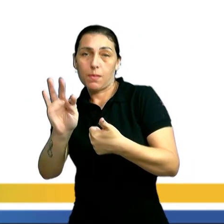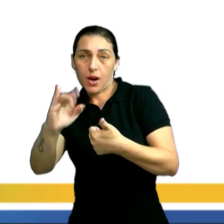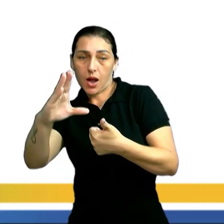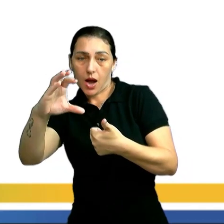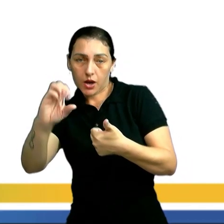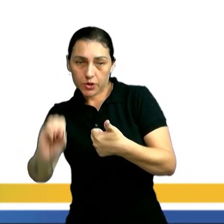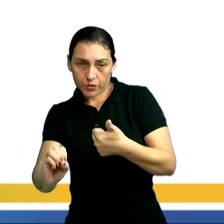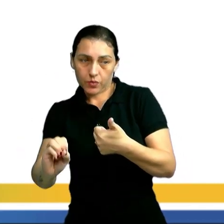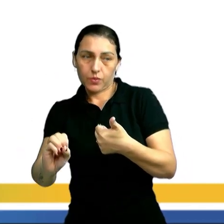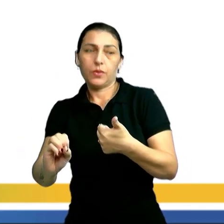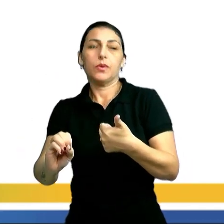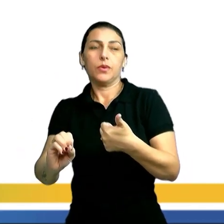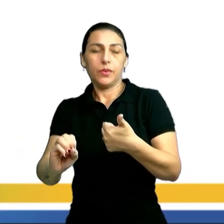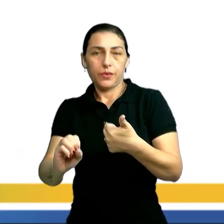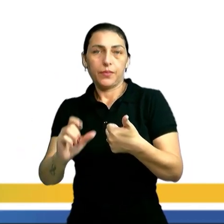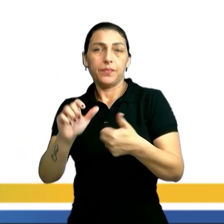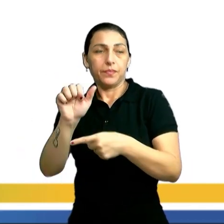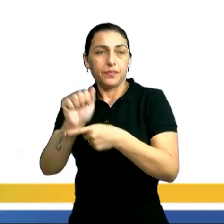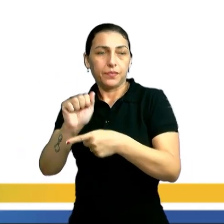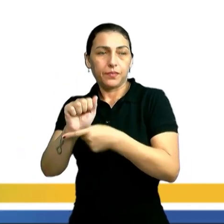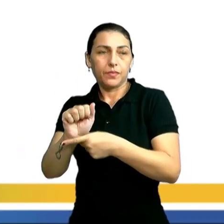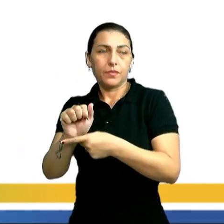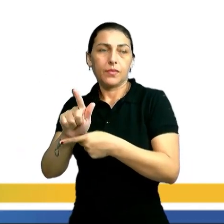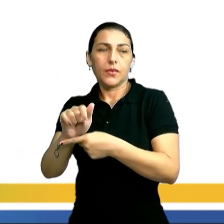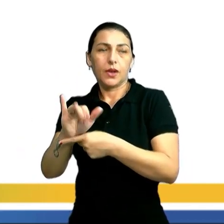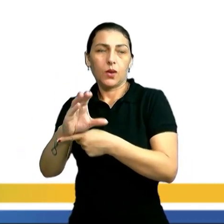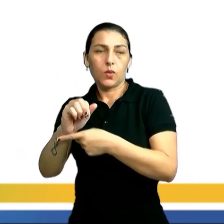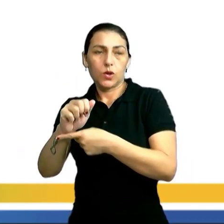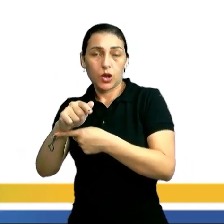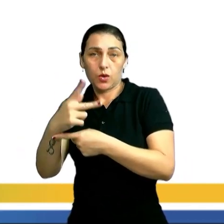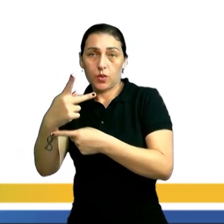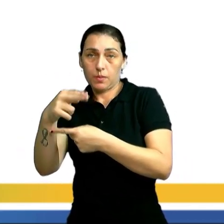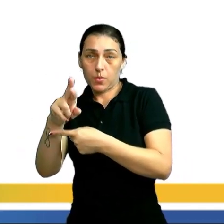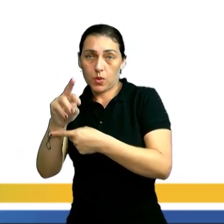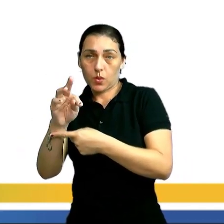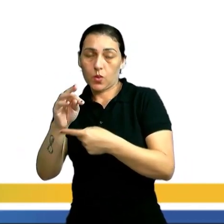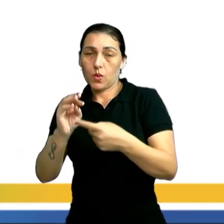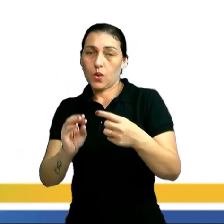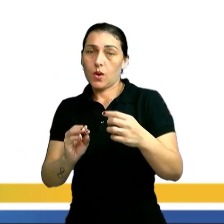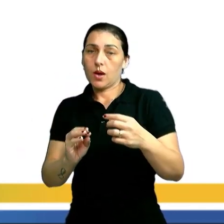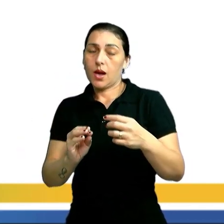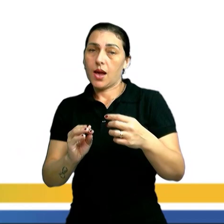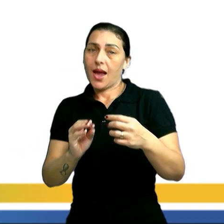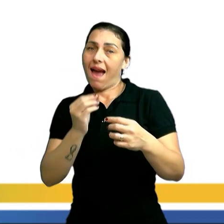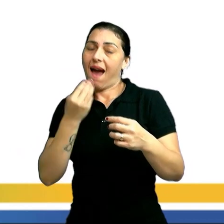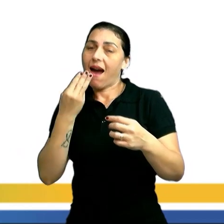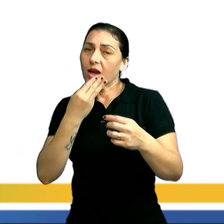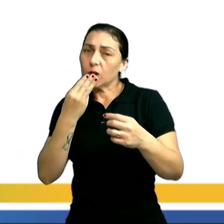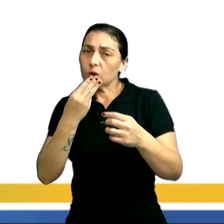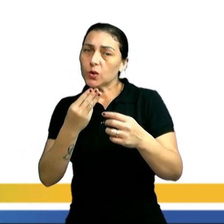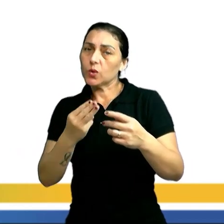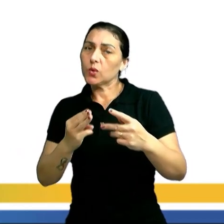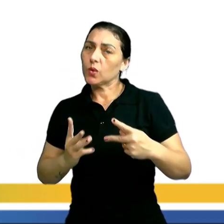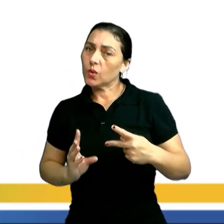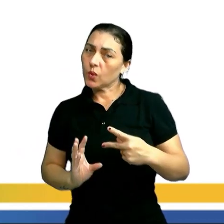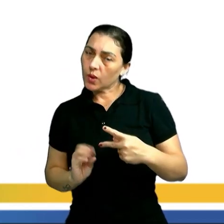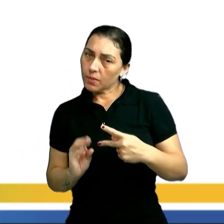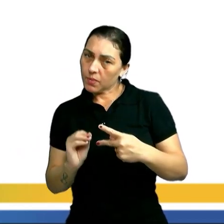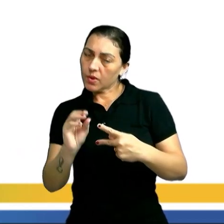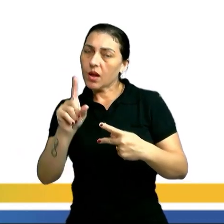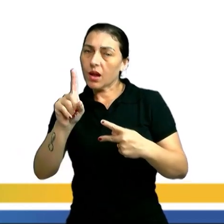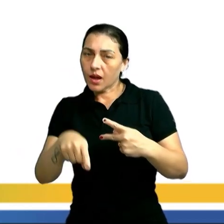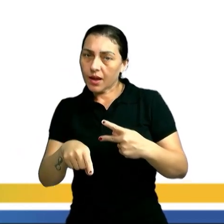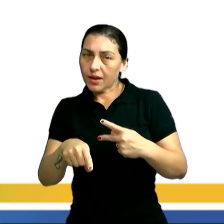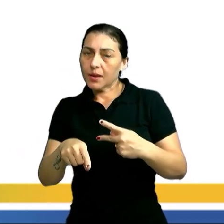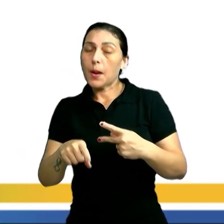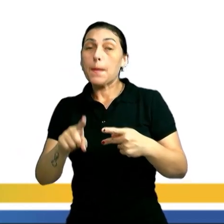um componente plástico. Então vamos. Glicogênio e proteína. Glicogênio é um componente